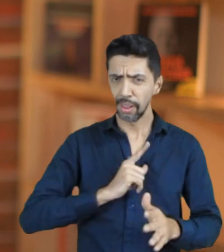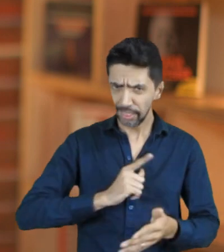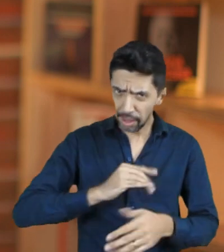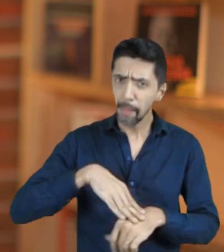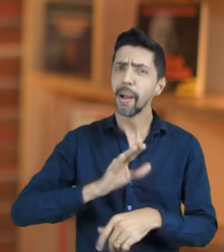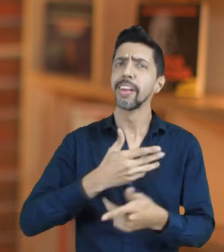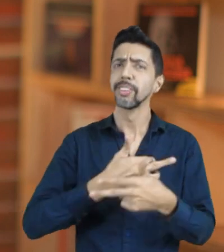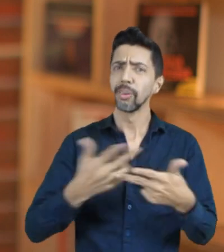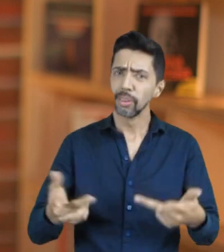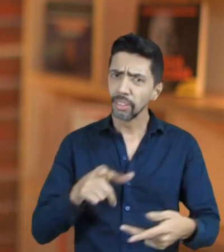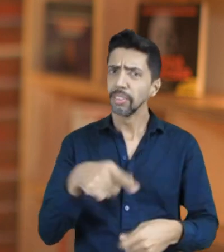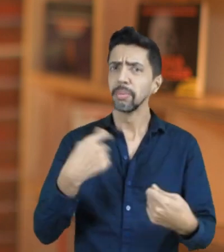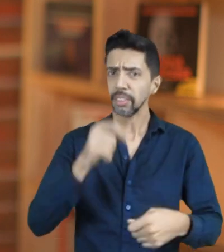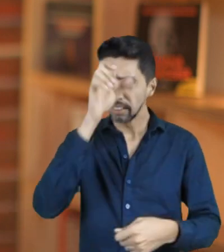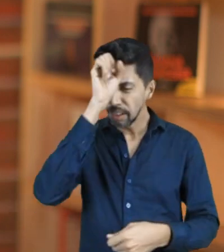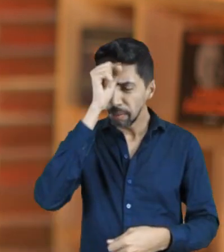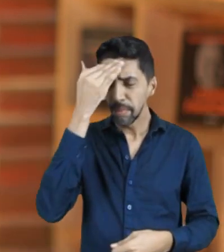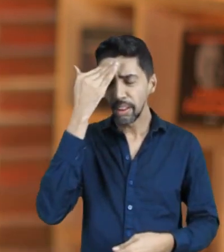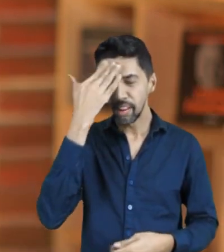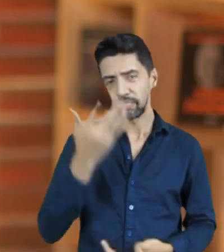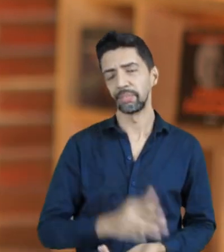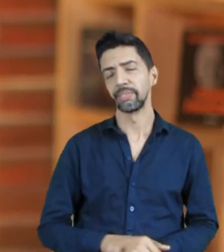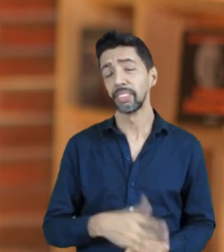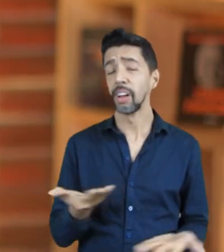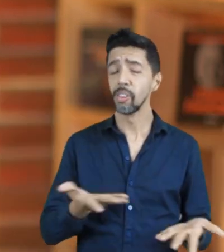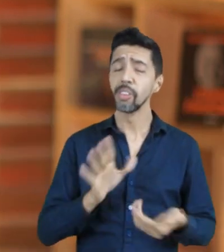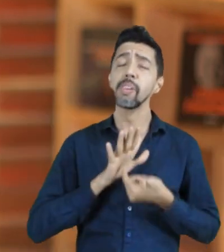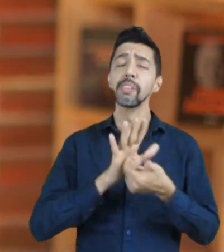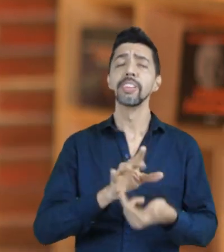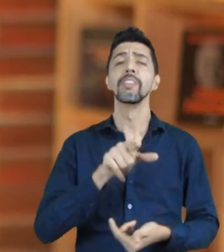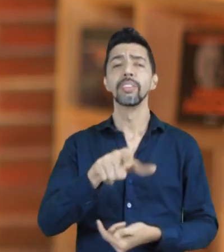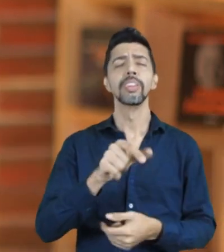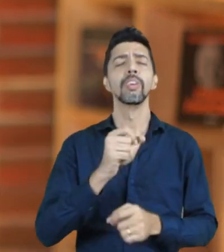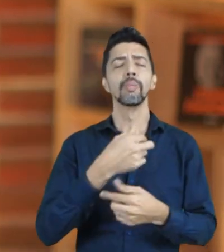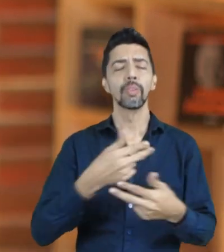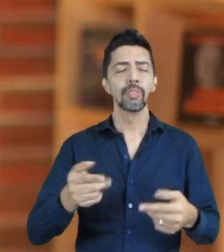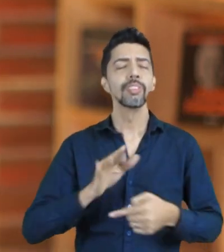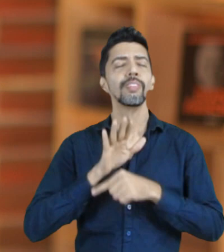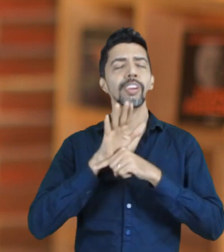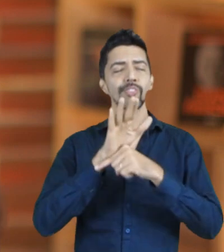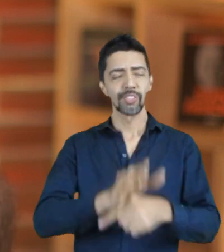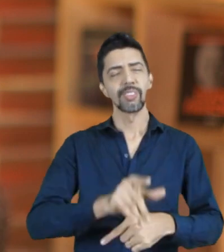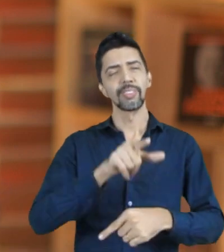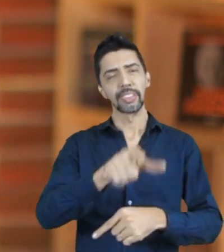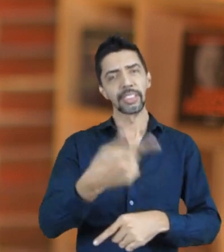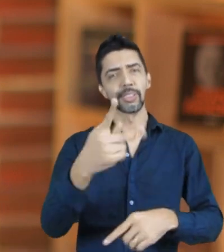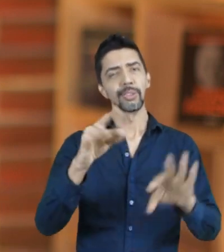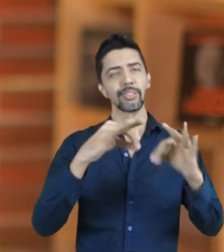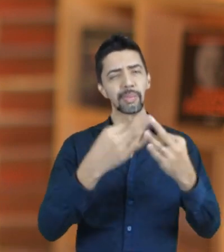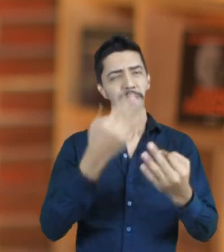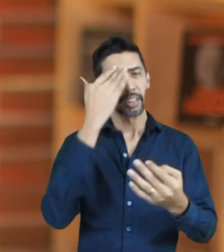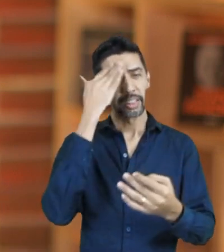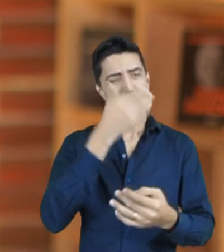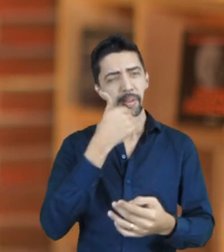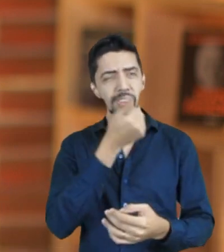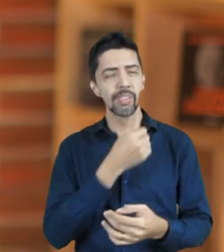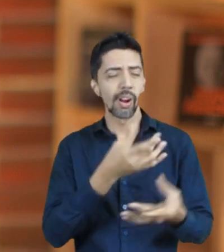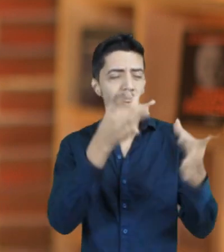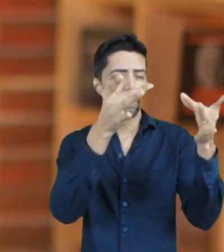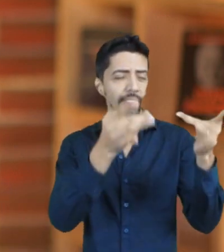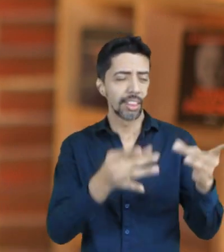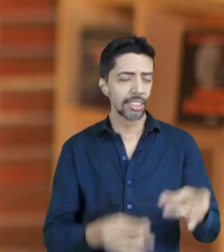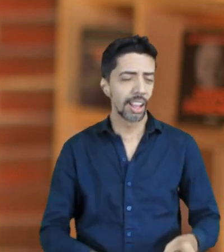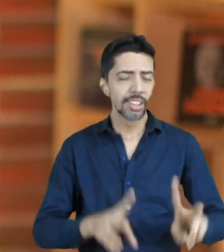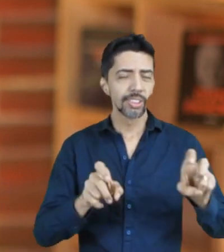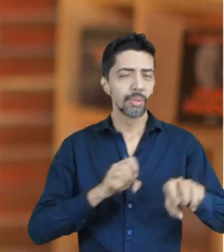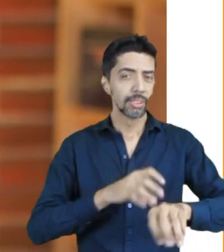de crédito então eu quero aqui apresentar para você algo que vai te ajudar ajudar você e sua família a entender melhor sobre tudo da